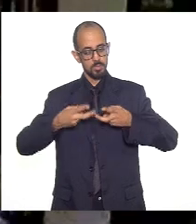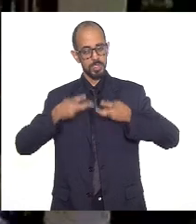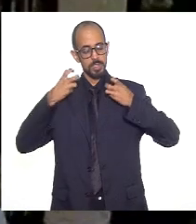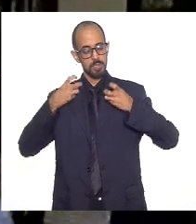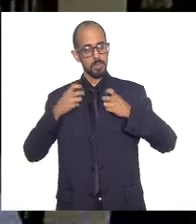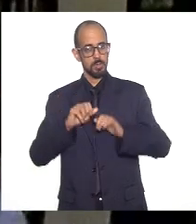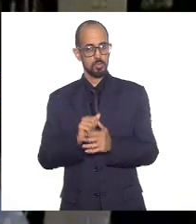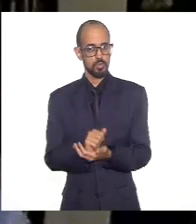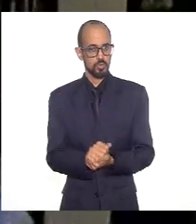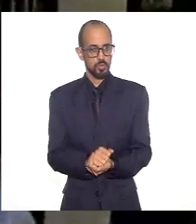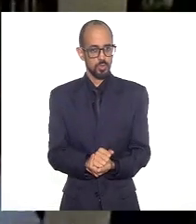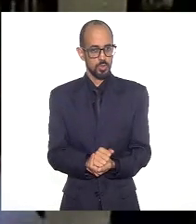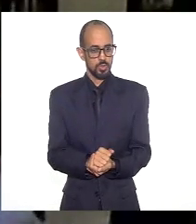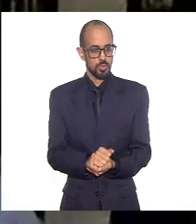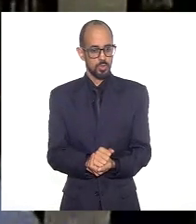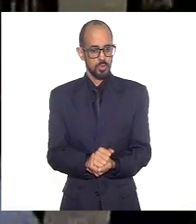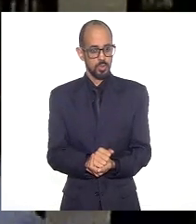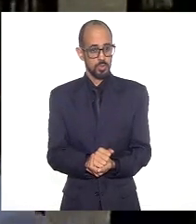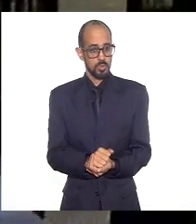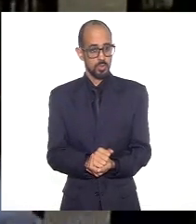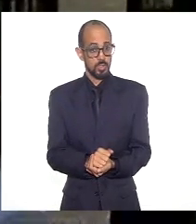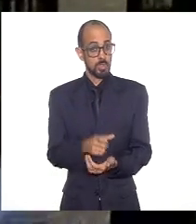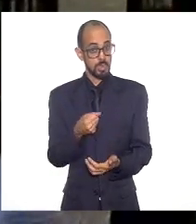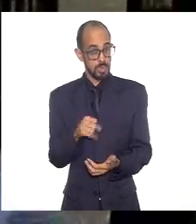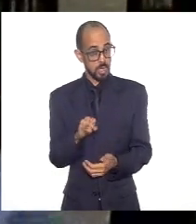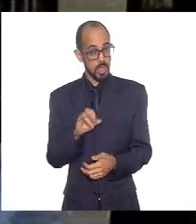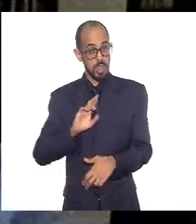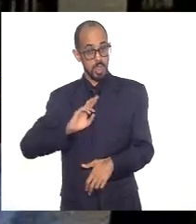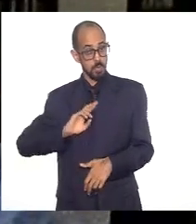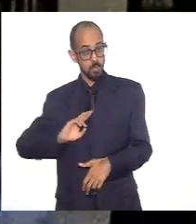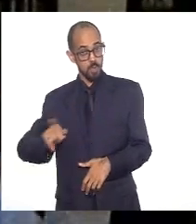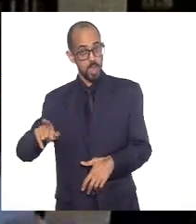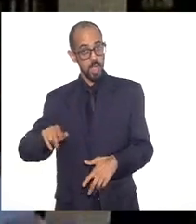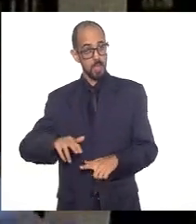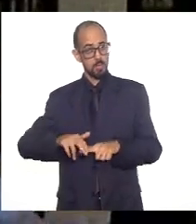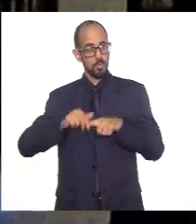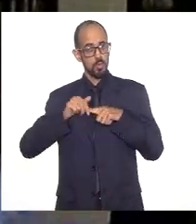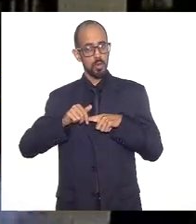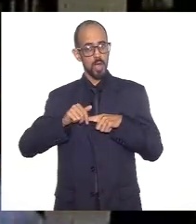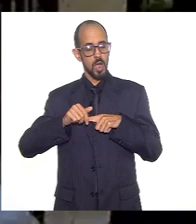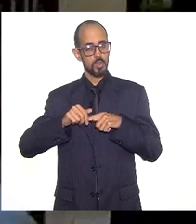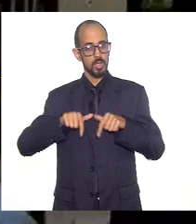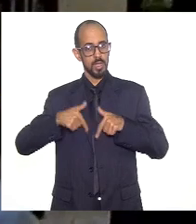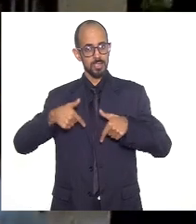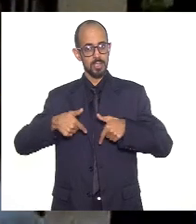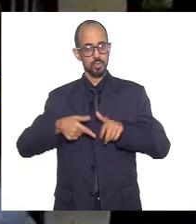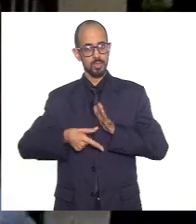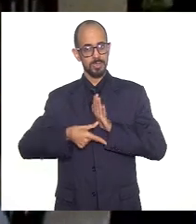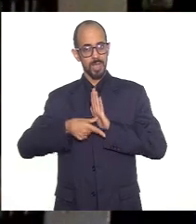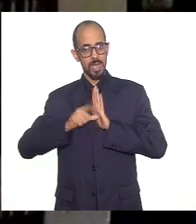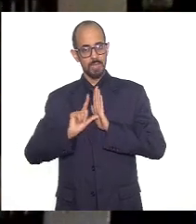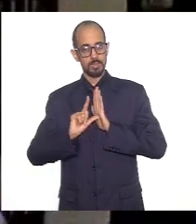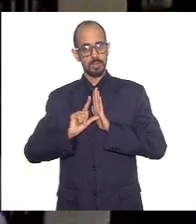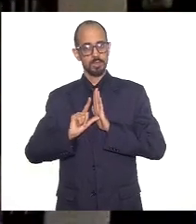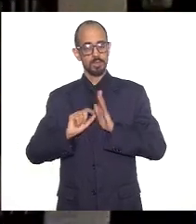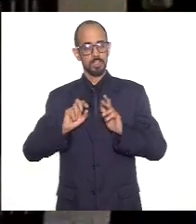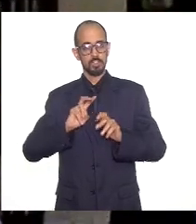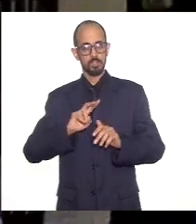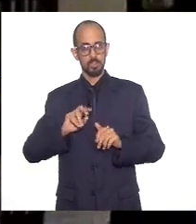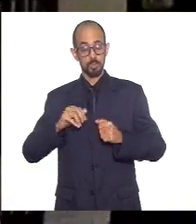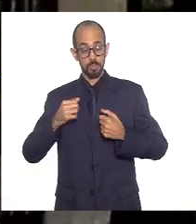ser graças às providências antecipadas que deverão ser adotadas